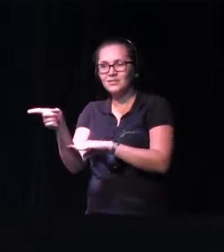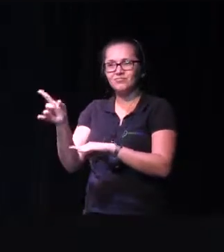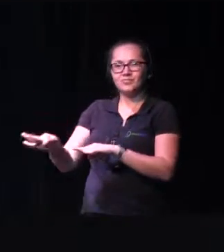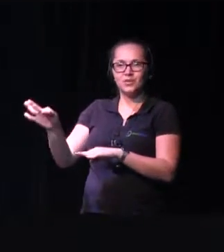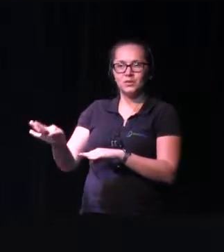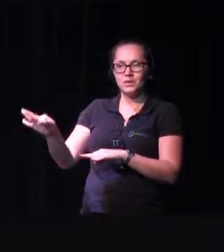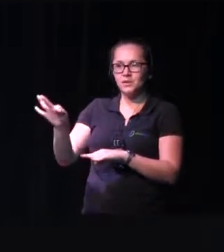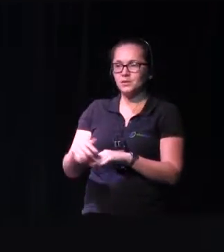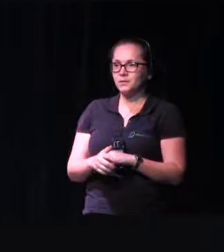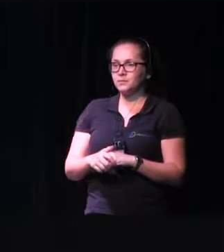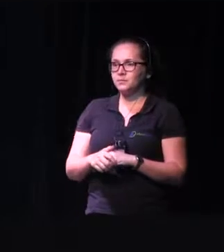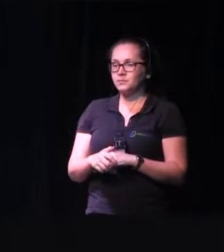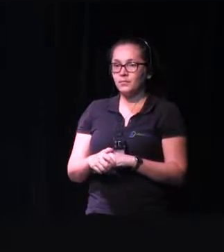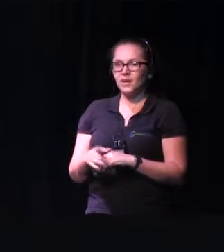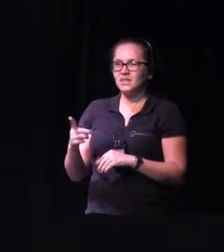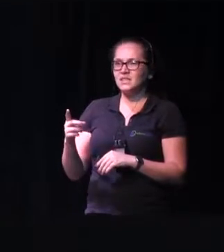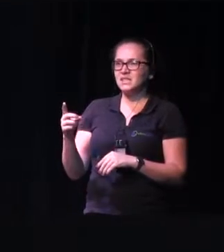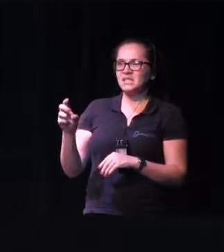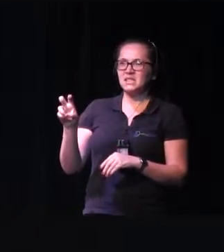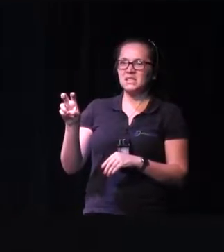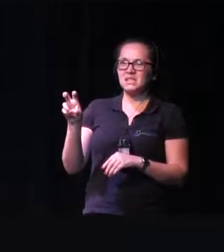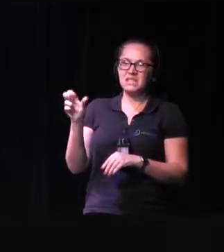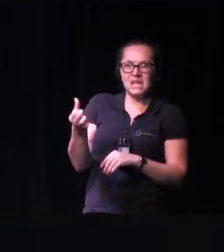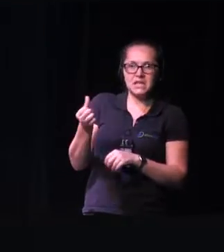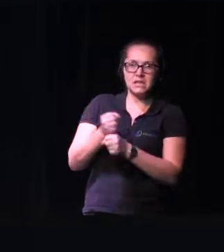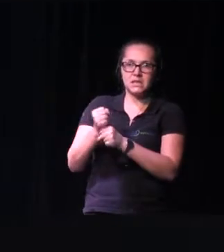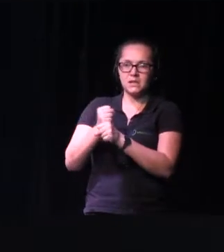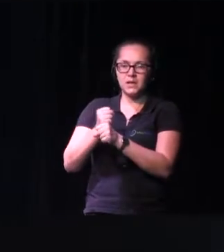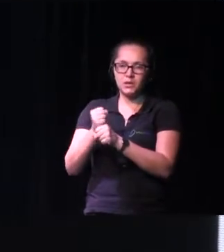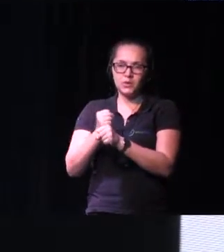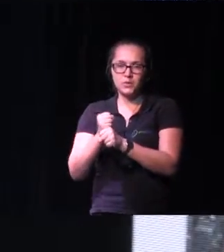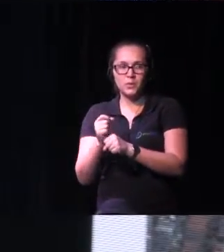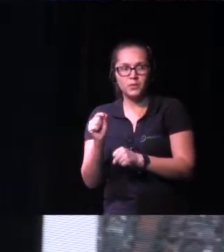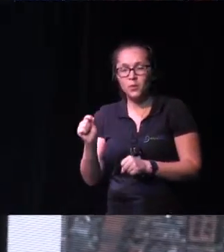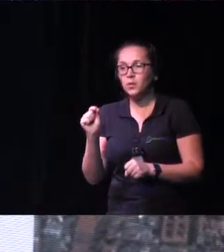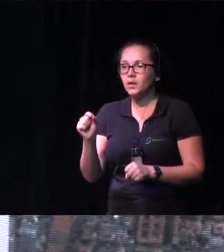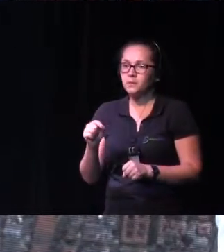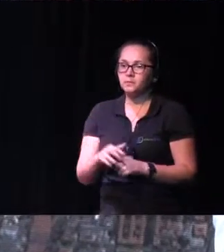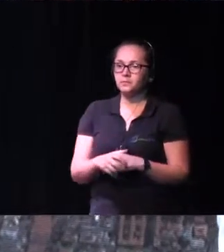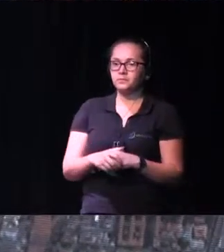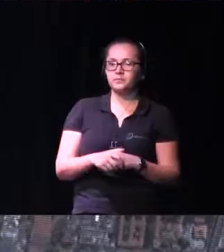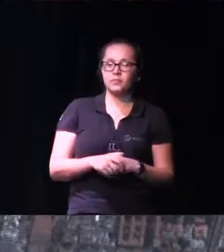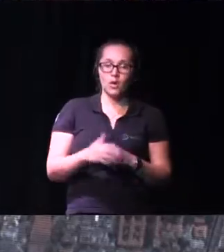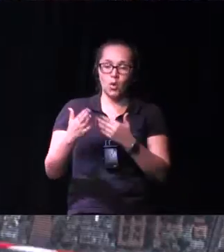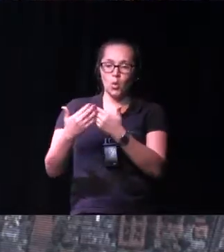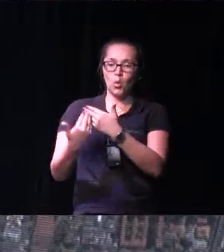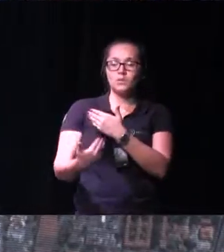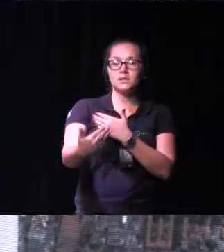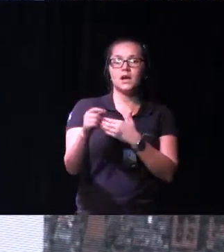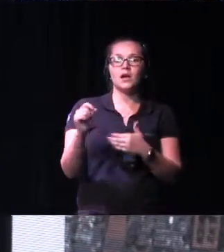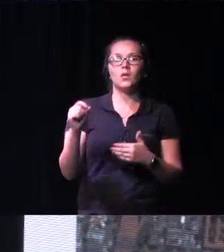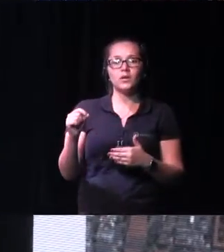entravam aqui no campus. Em menos de 6 anos,